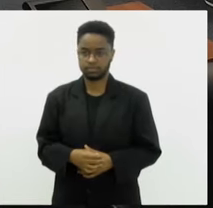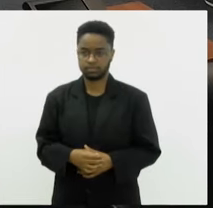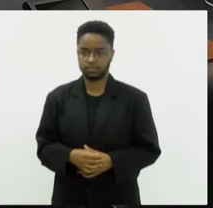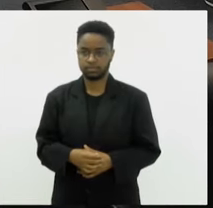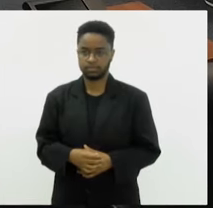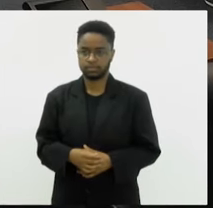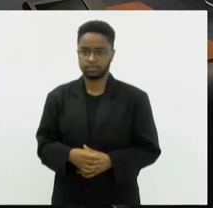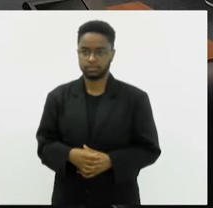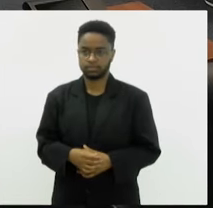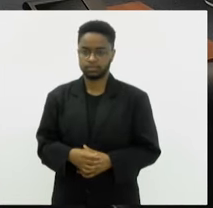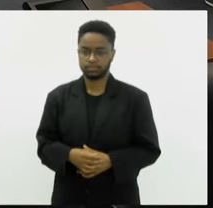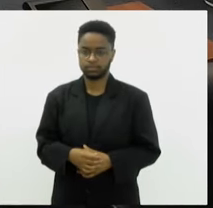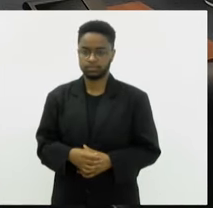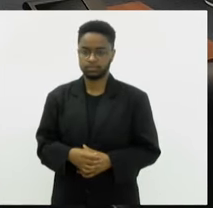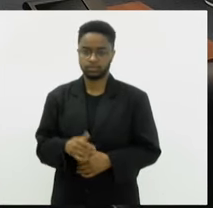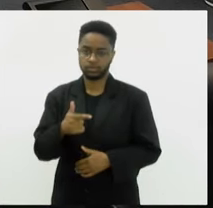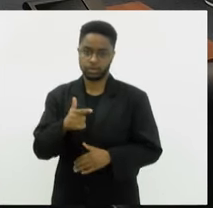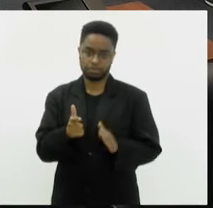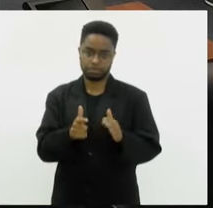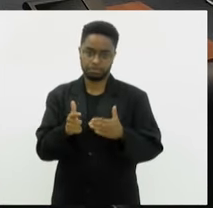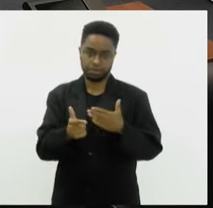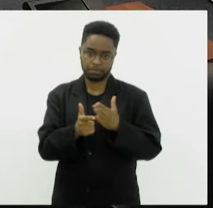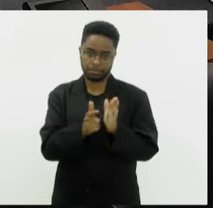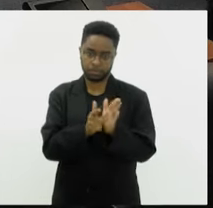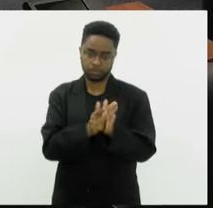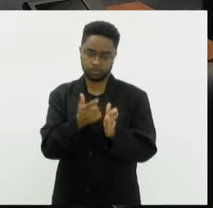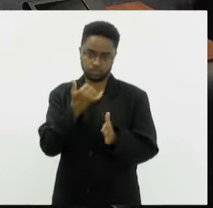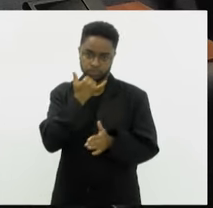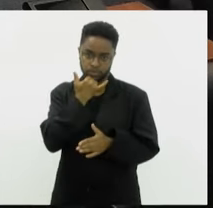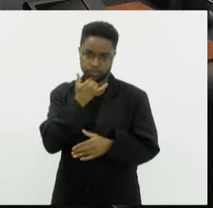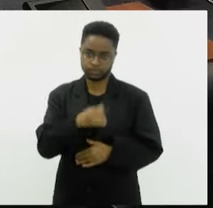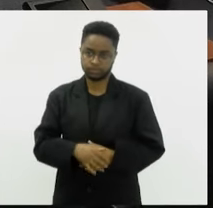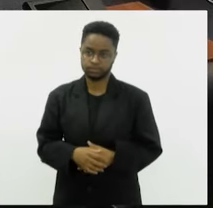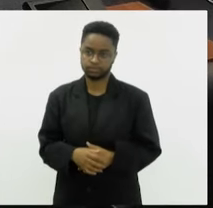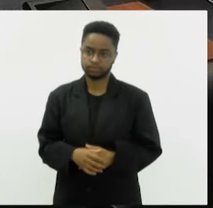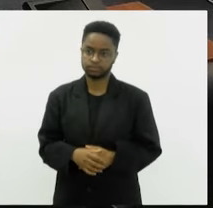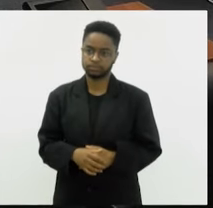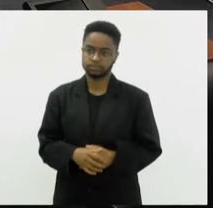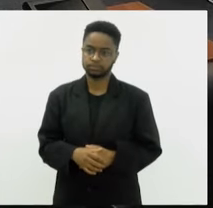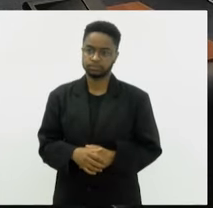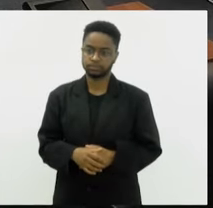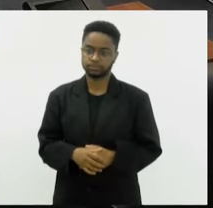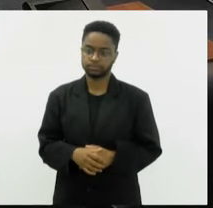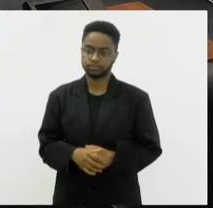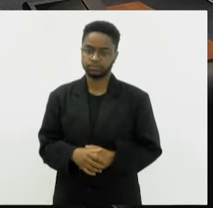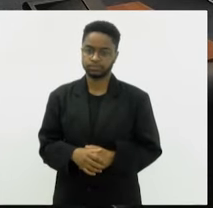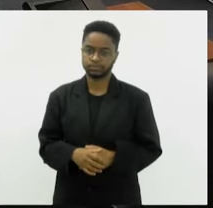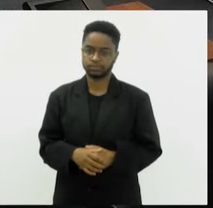Eu estou com o papel da comissão invertido. Desculpa, Rosenberg. Da onde...